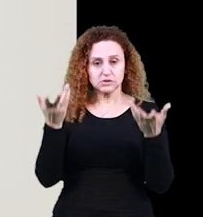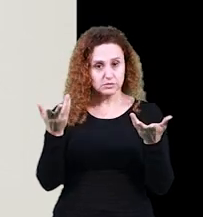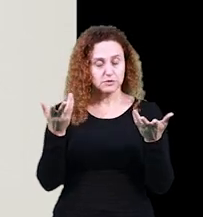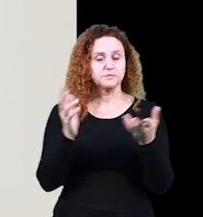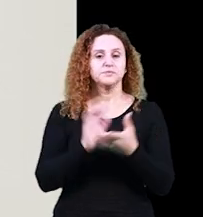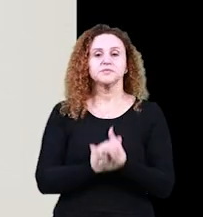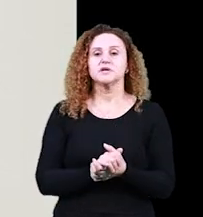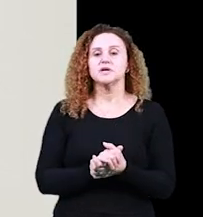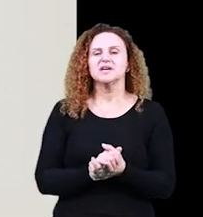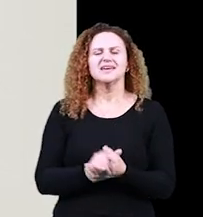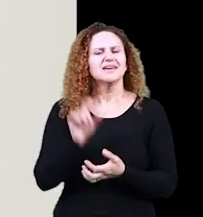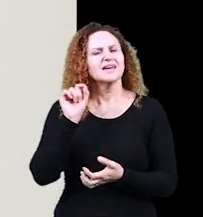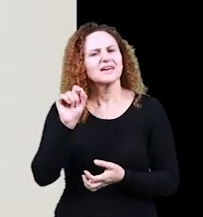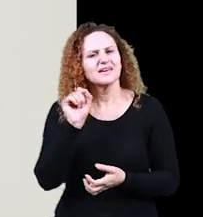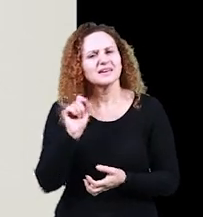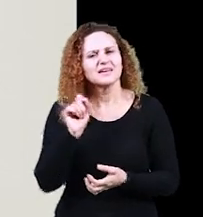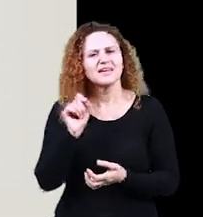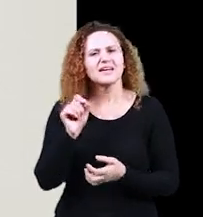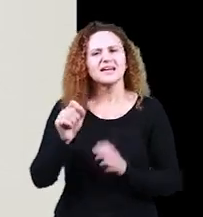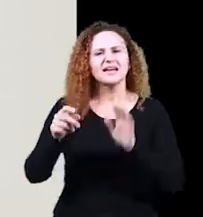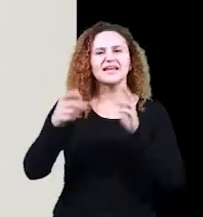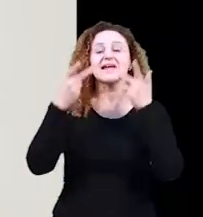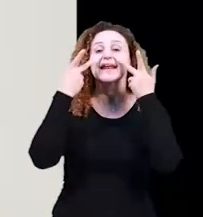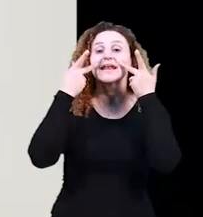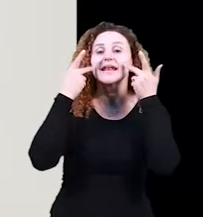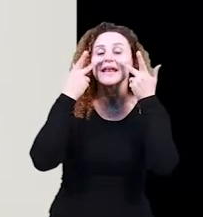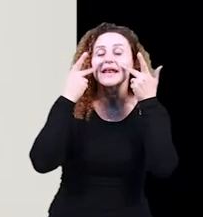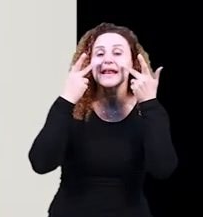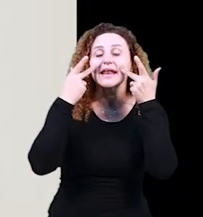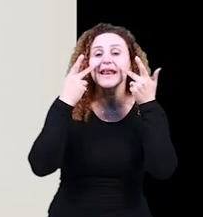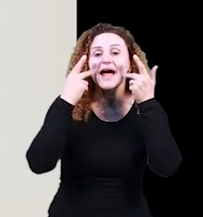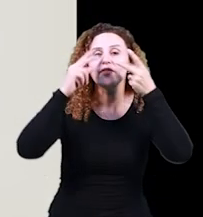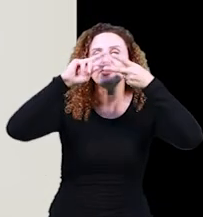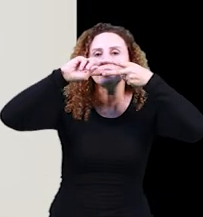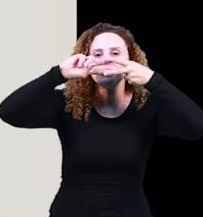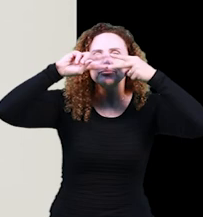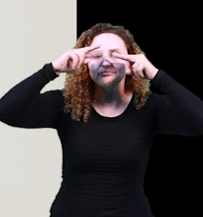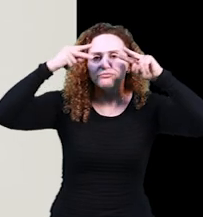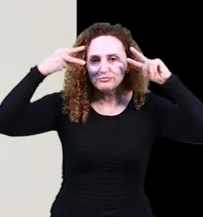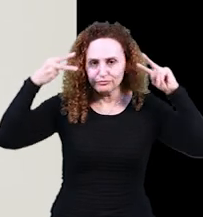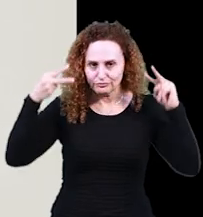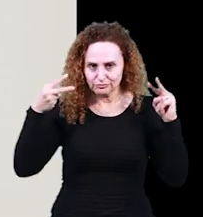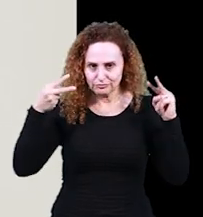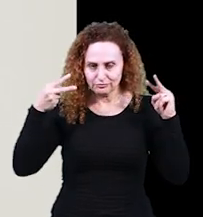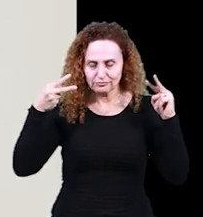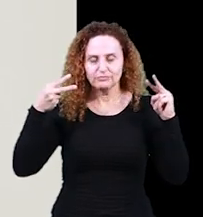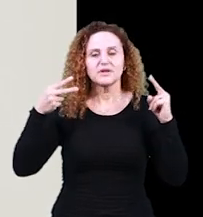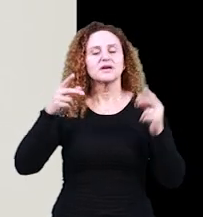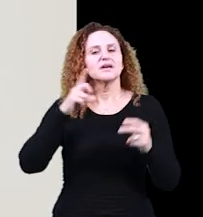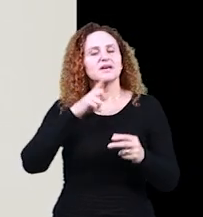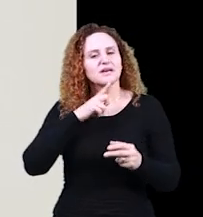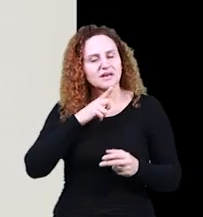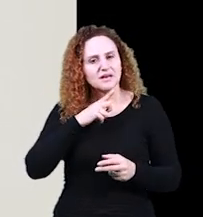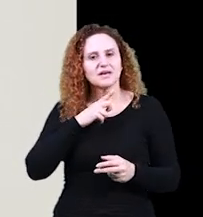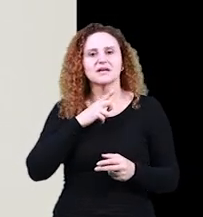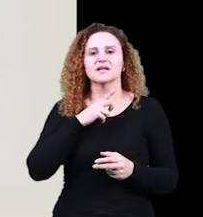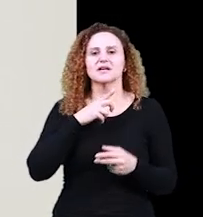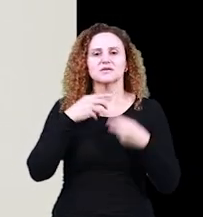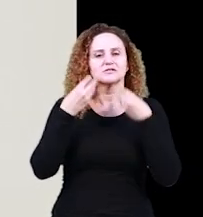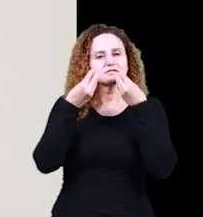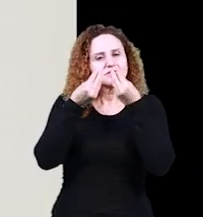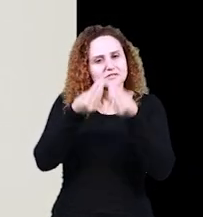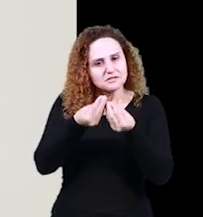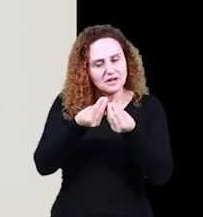faculdade da linguagem é o dispositivo inato presente em todos os seres humanos como herança biológica que nos fornecem o